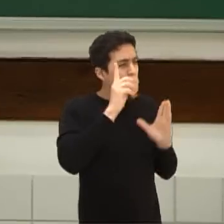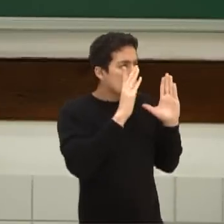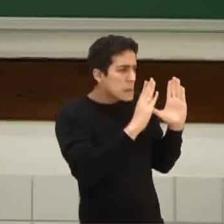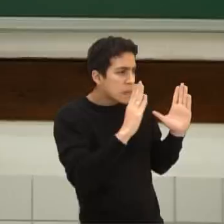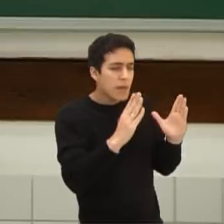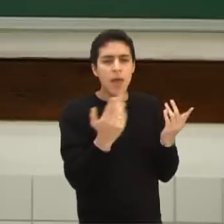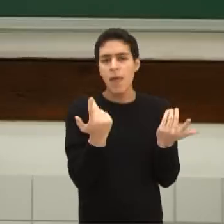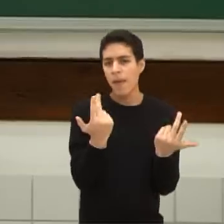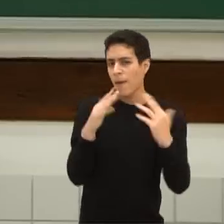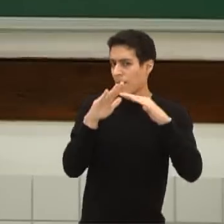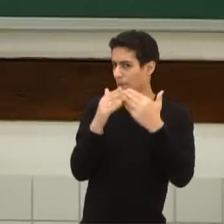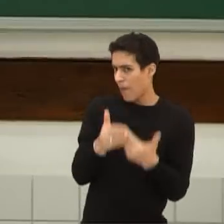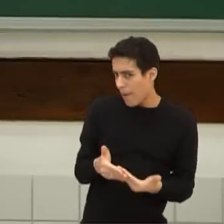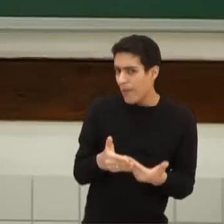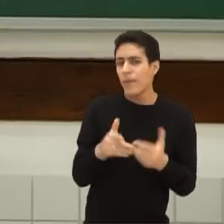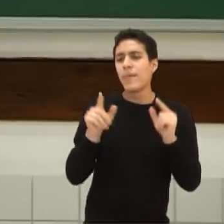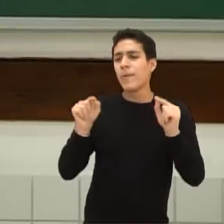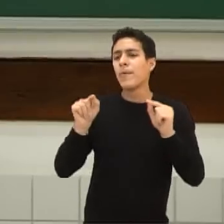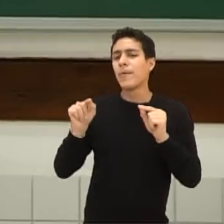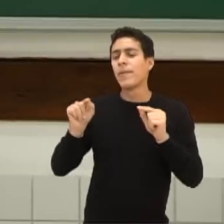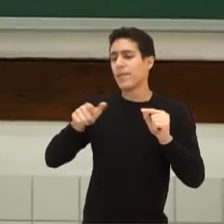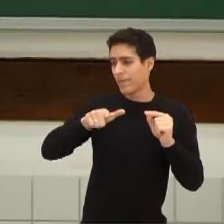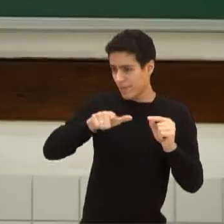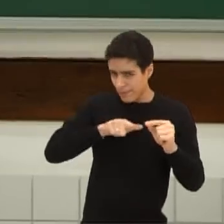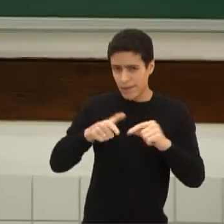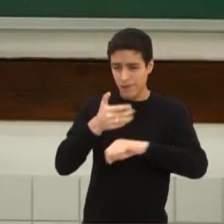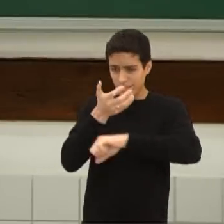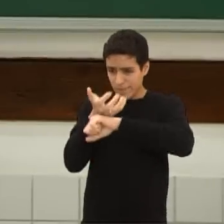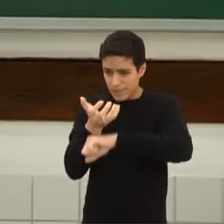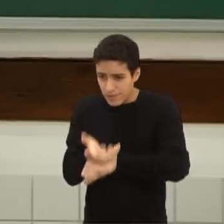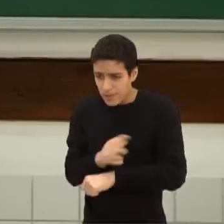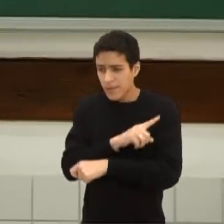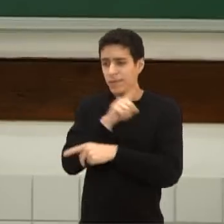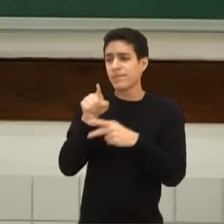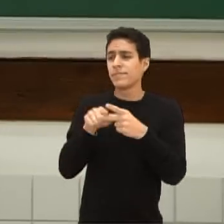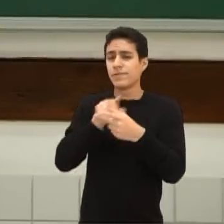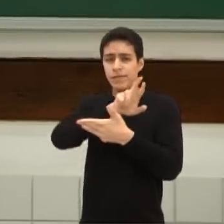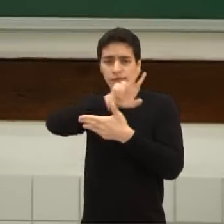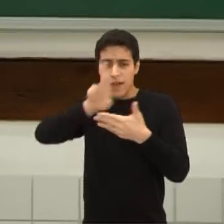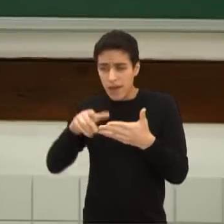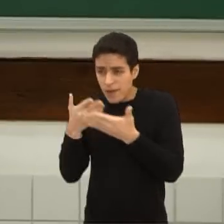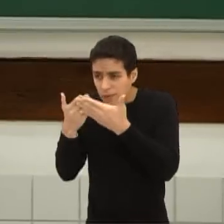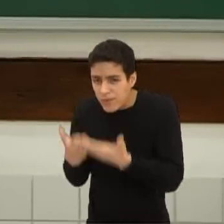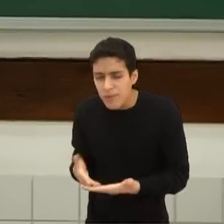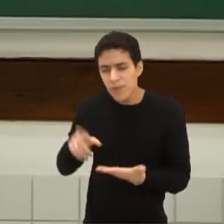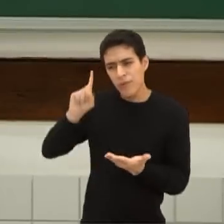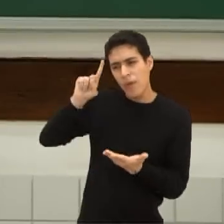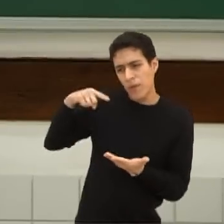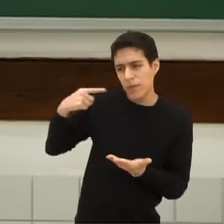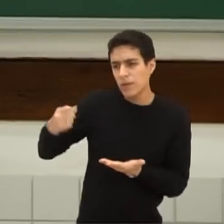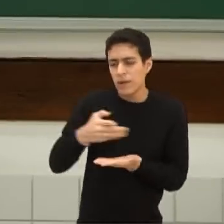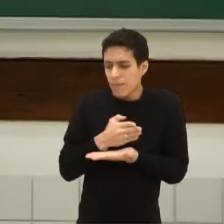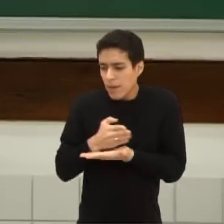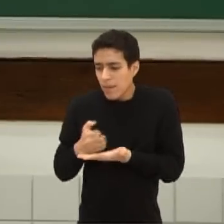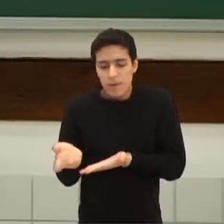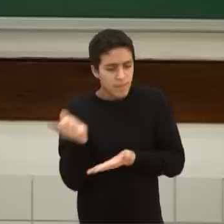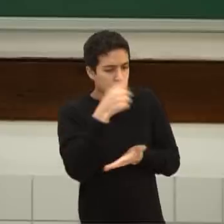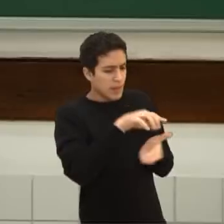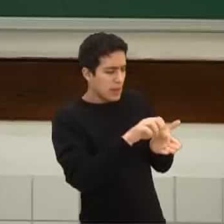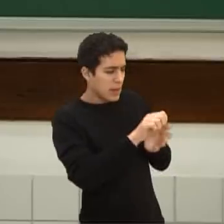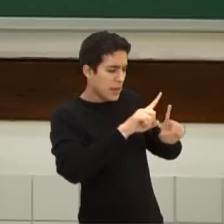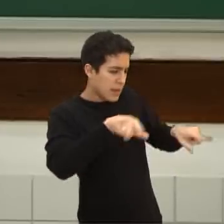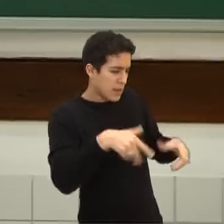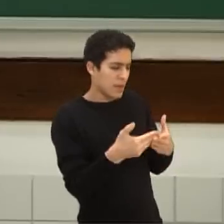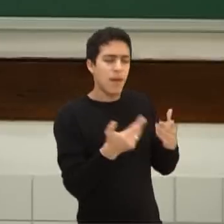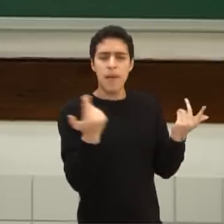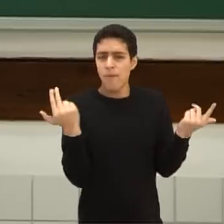o professor. Não temos várias disciplinas na escola? Várias matérias que a gente estuda? É a mesma coisa lá no Classroom. E